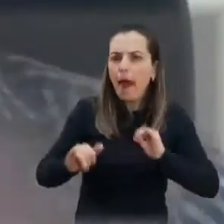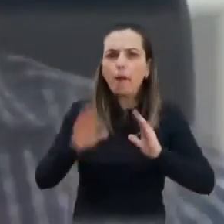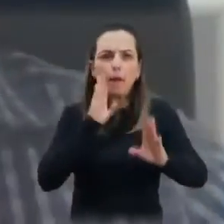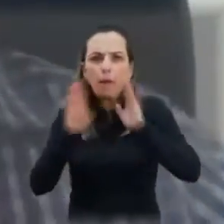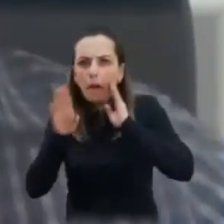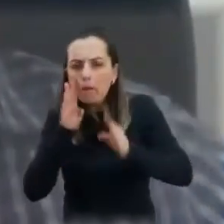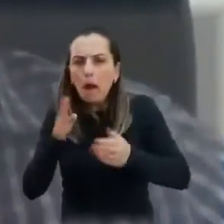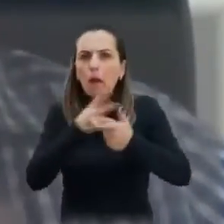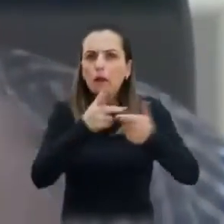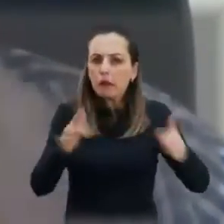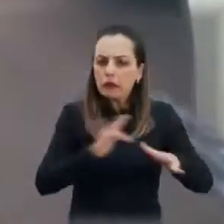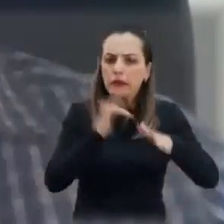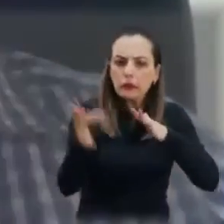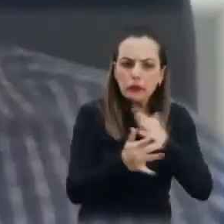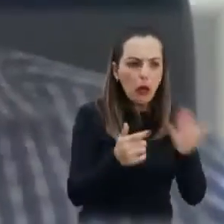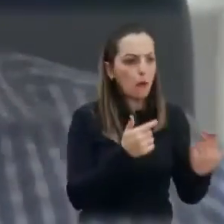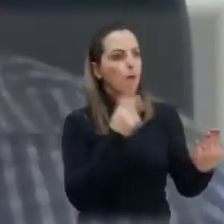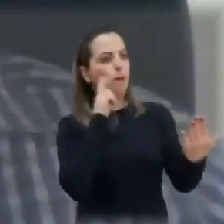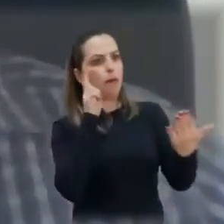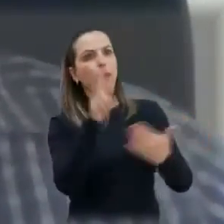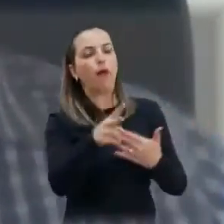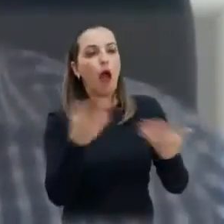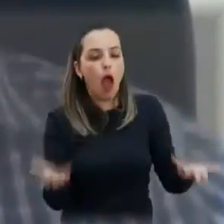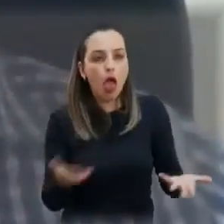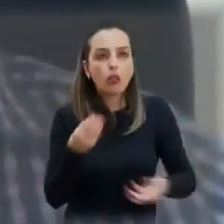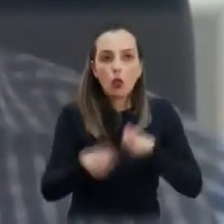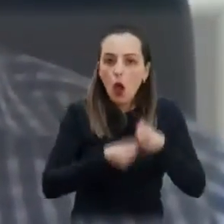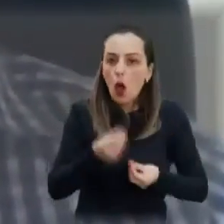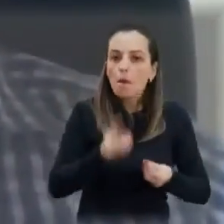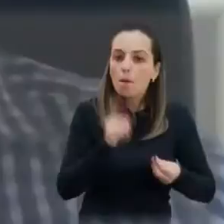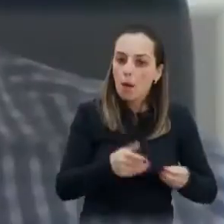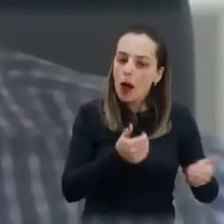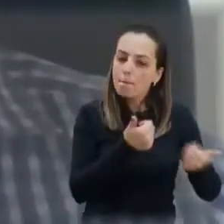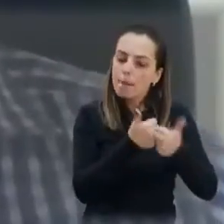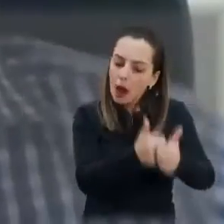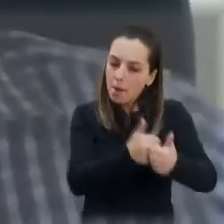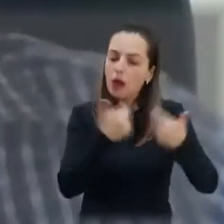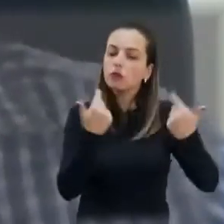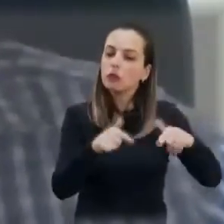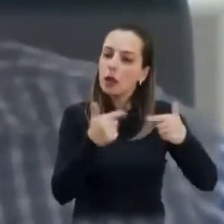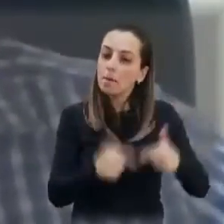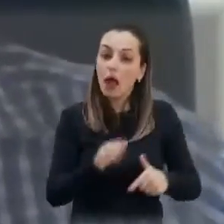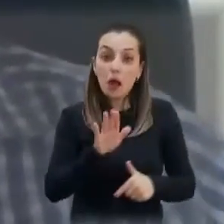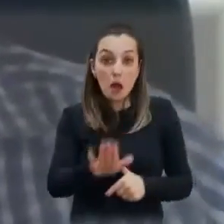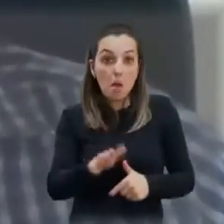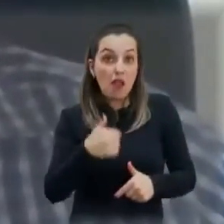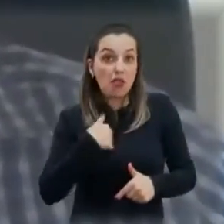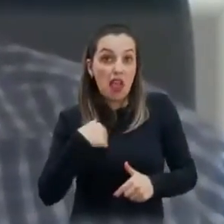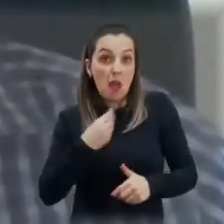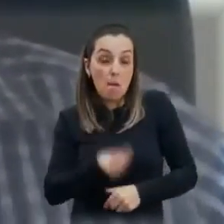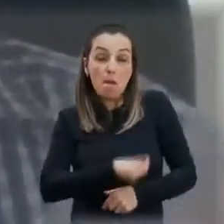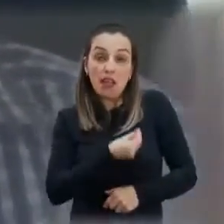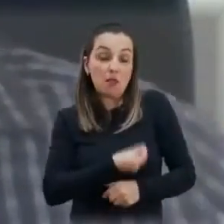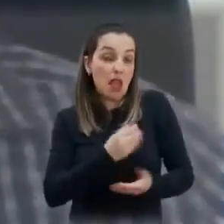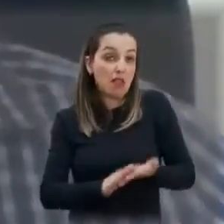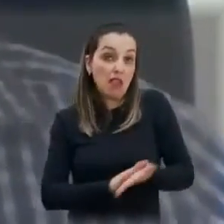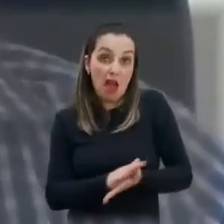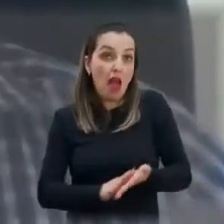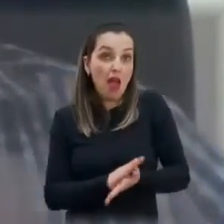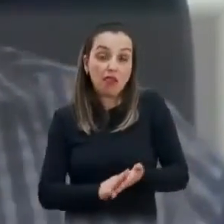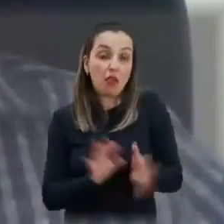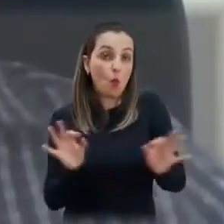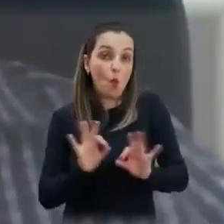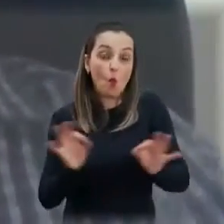Facebook, enfim. Então, eu sei que a gente tem que acompanhar o mandato, acompanhamos o mandato, fiquei sabendo mais tarde, mas não teve participação. Eu achei